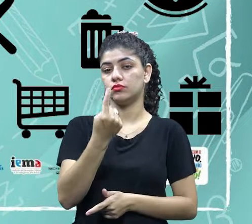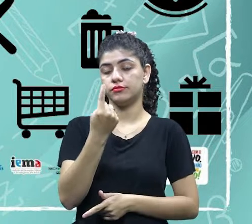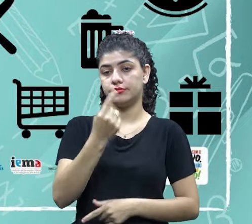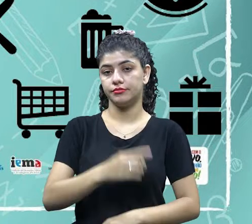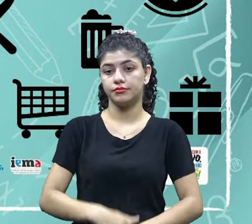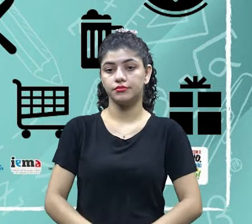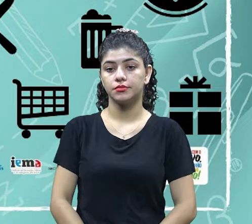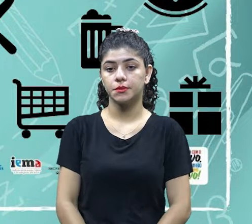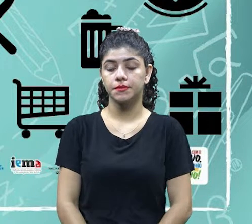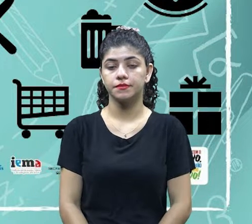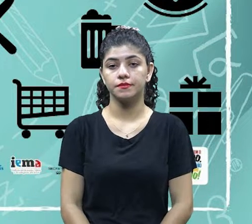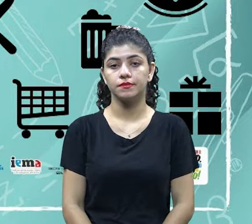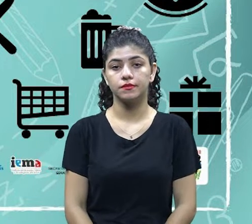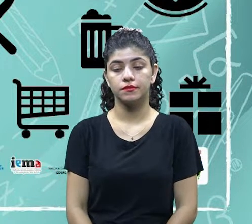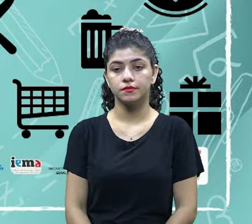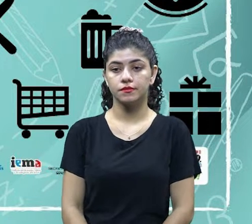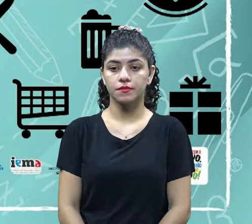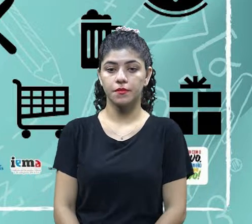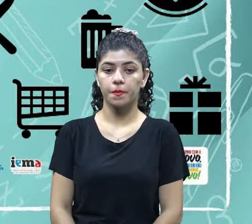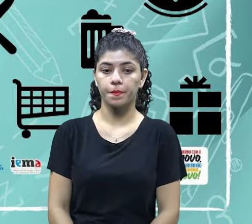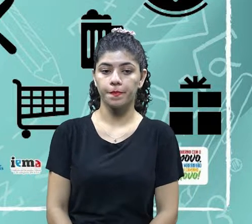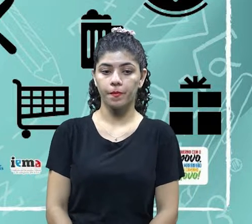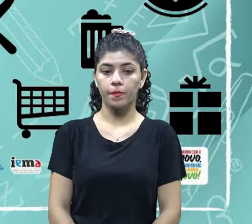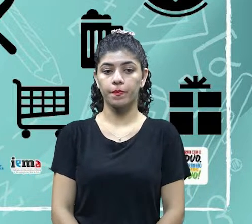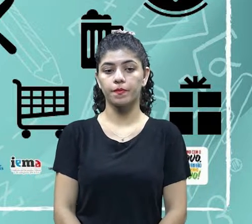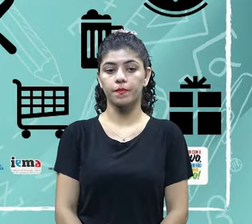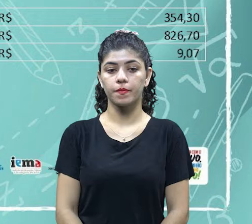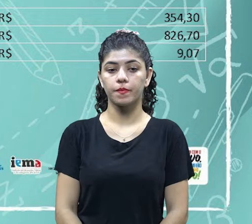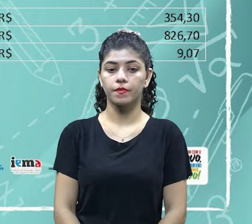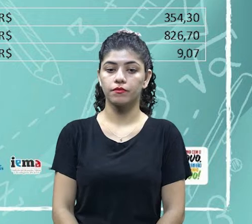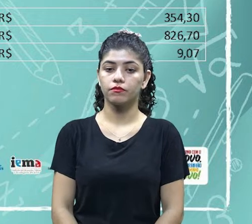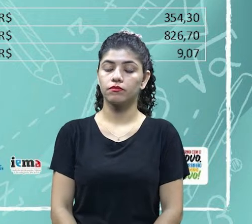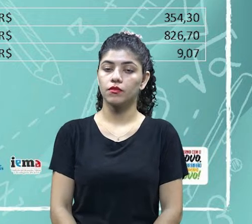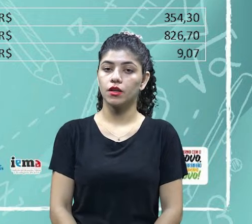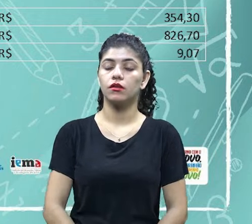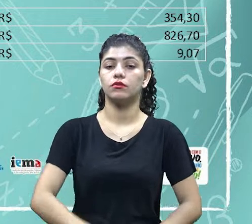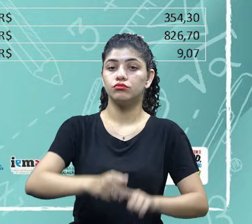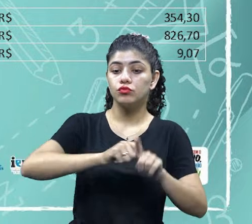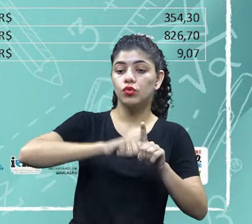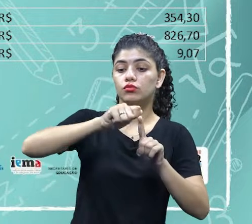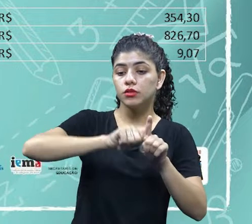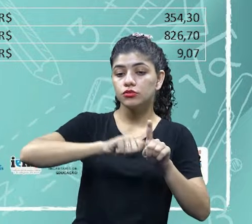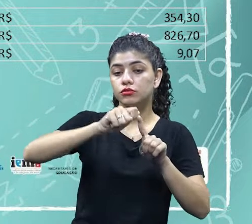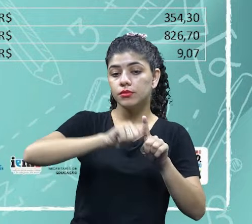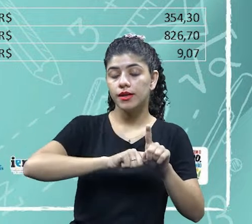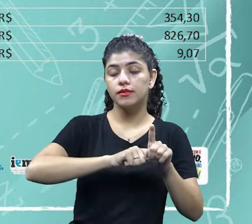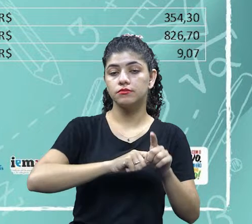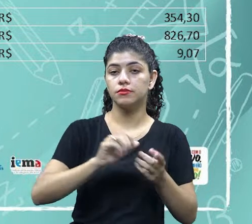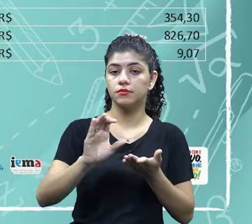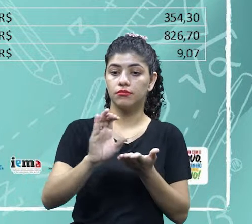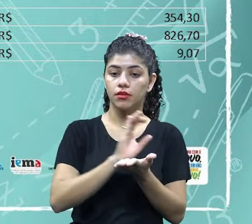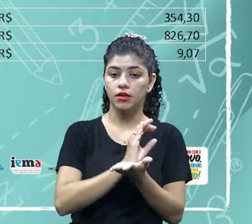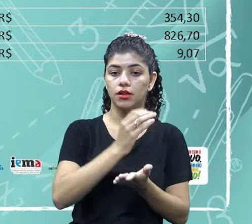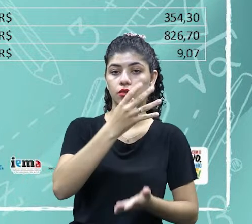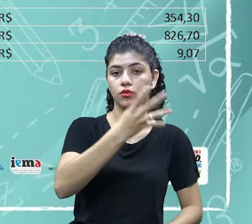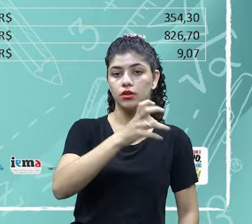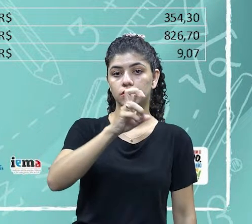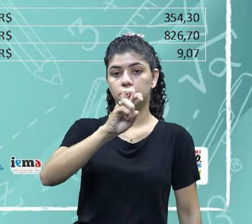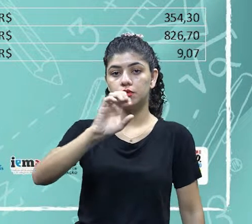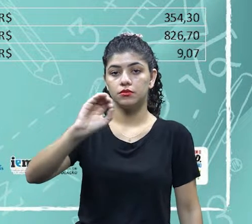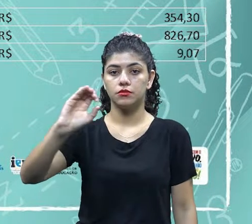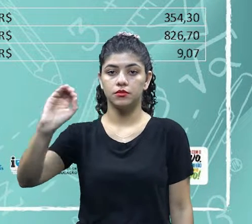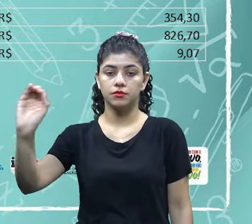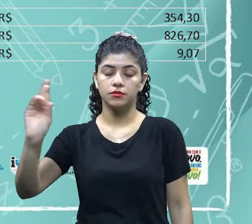única fonte de renda, então essa é a fonte da receita de João. João fatura todo mês de receita